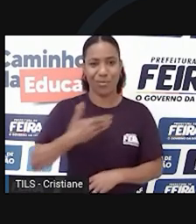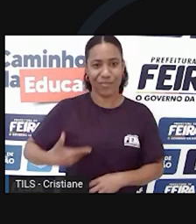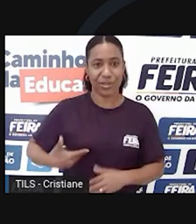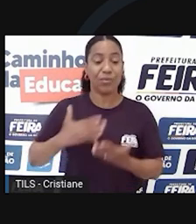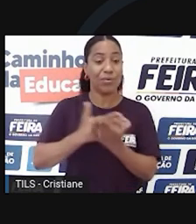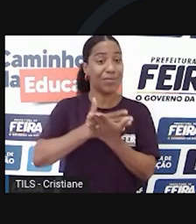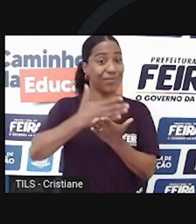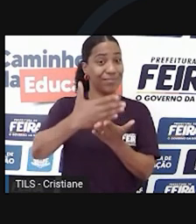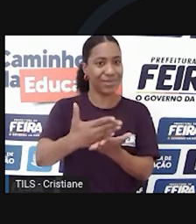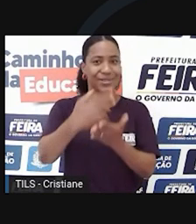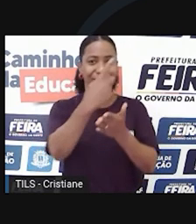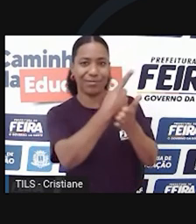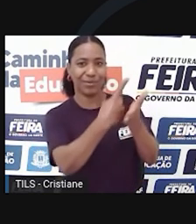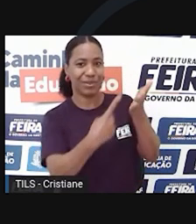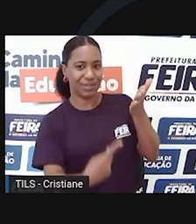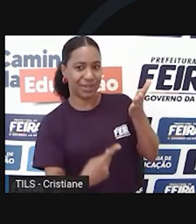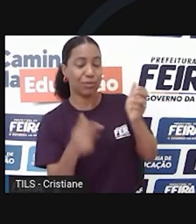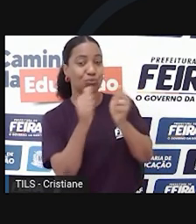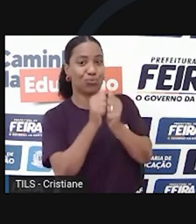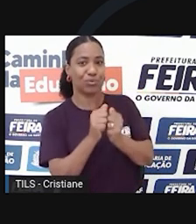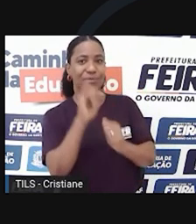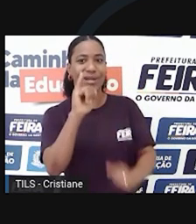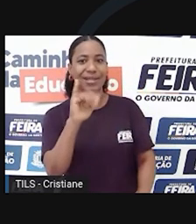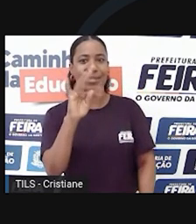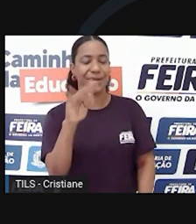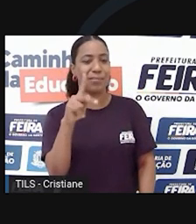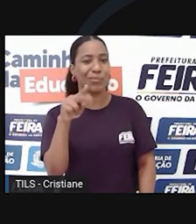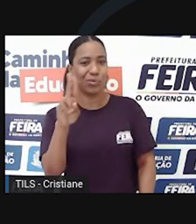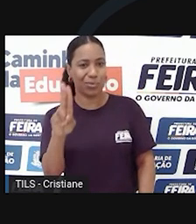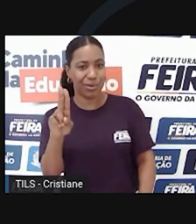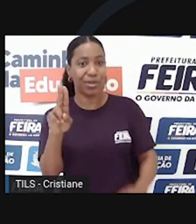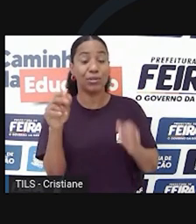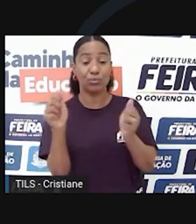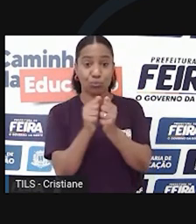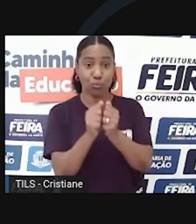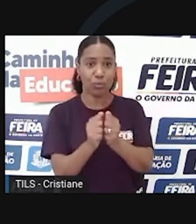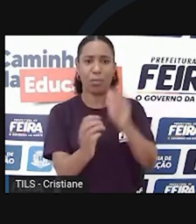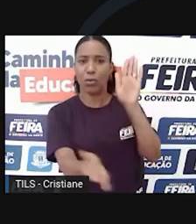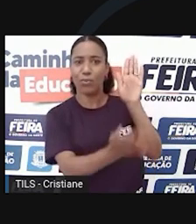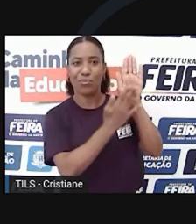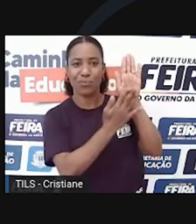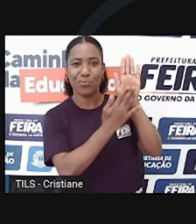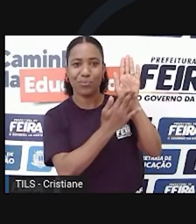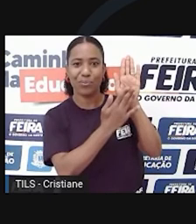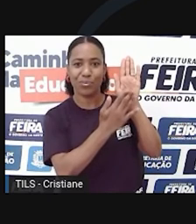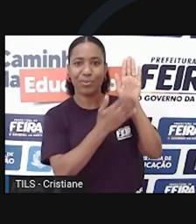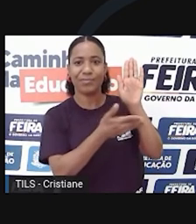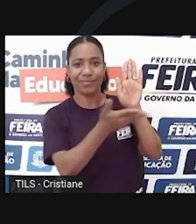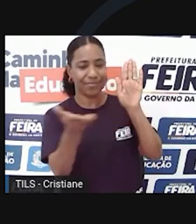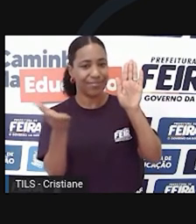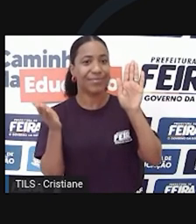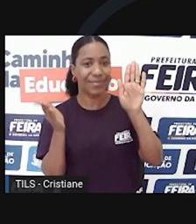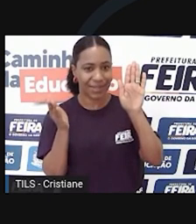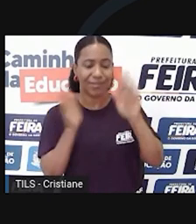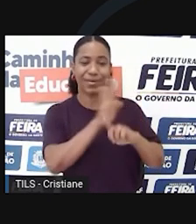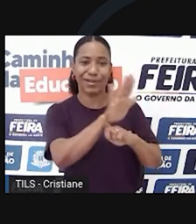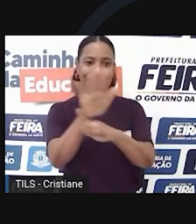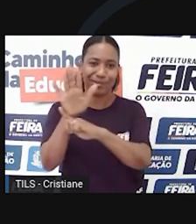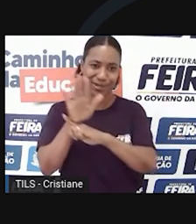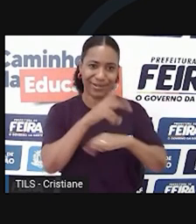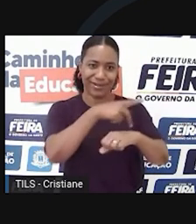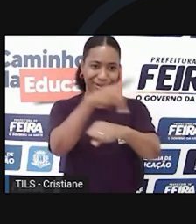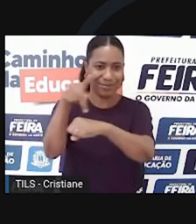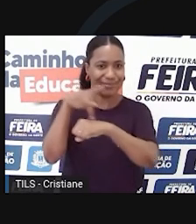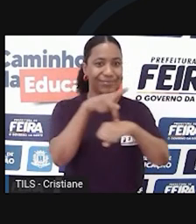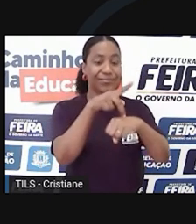projeto também com a Itaipu Binacional, para fortalecer as políticas públicas na região da Tríplice Fronteira. Esse